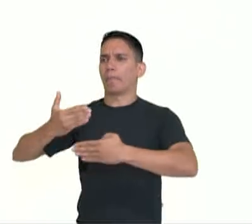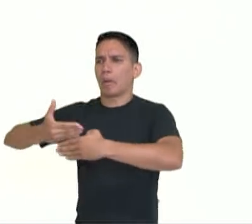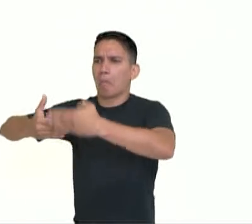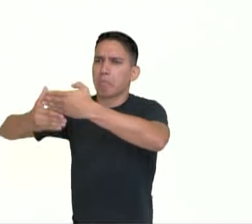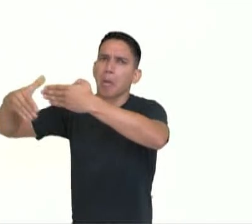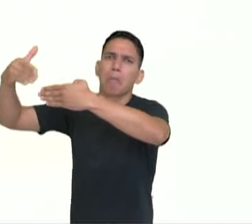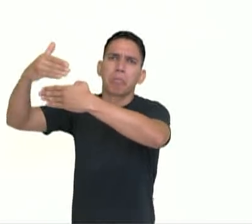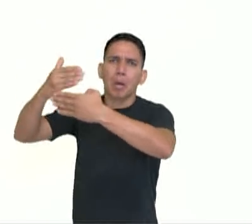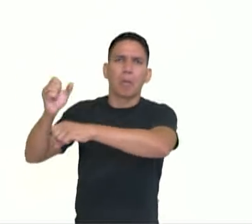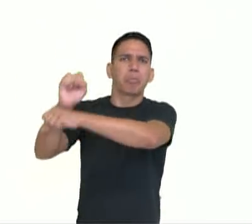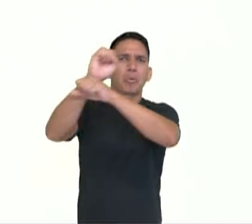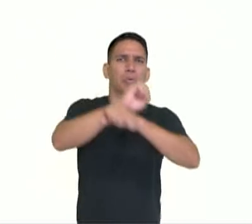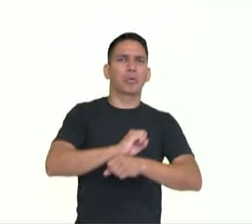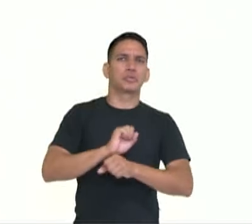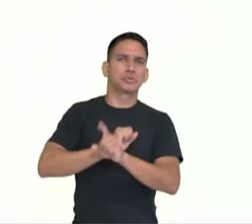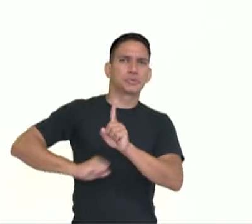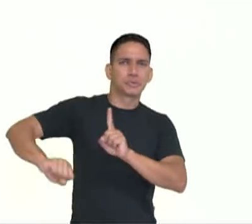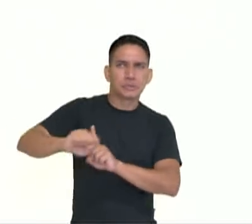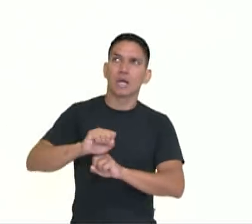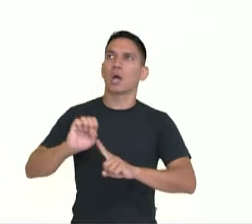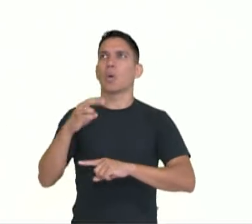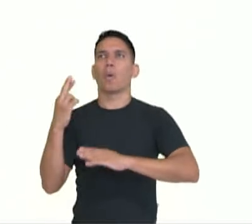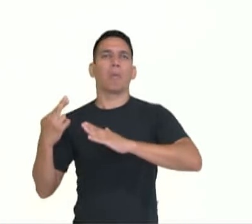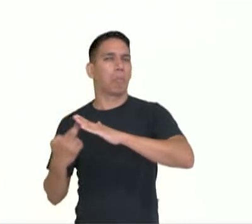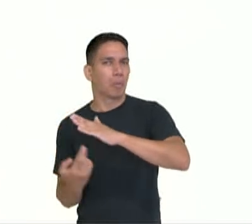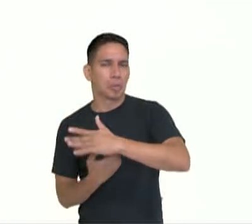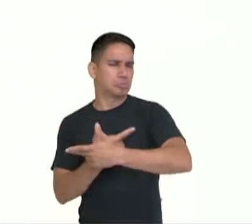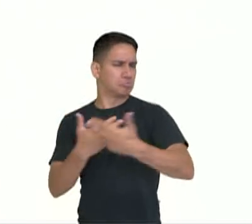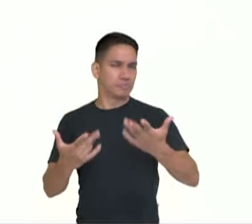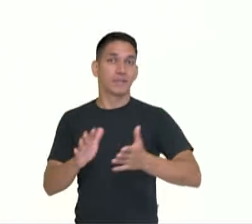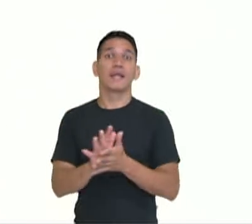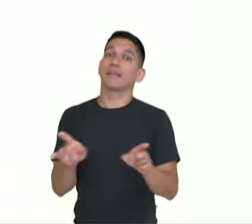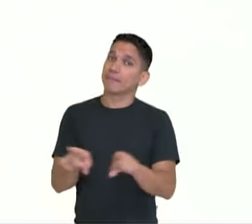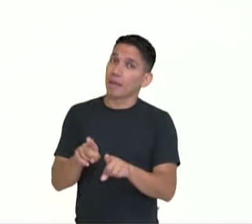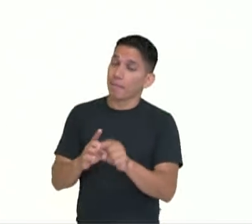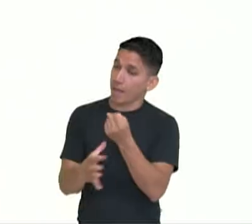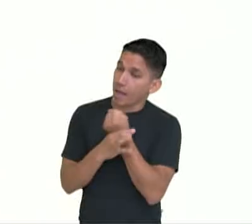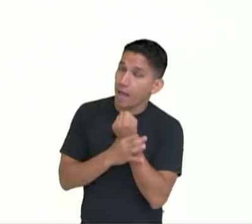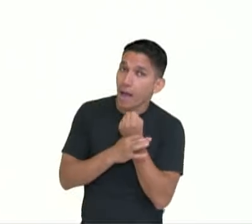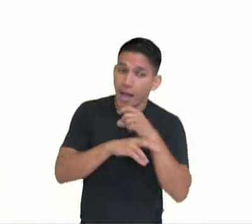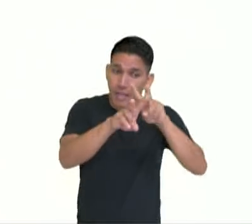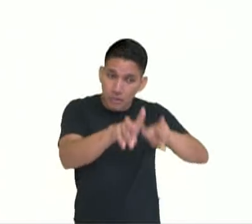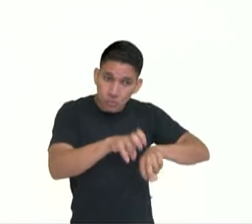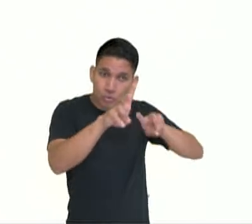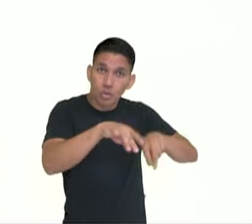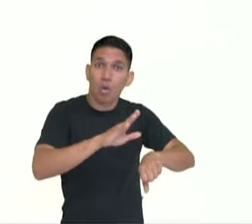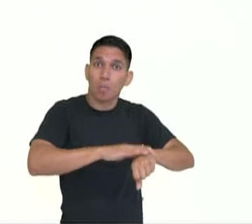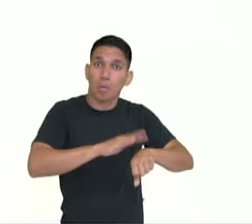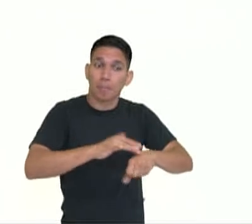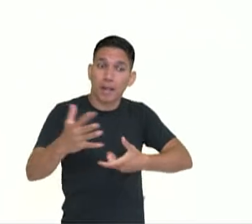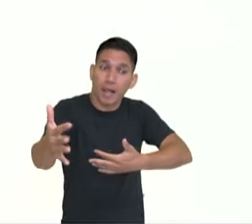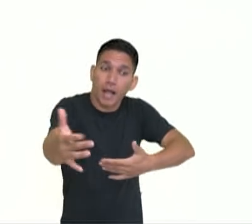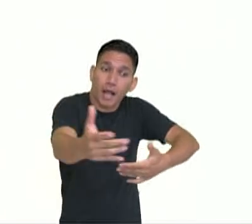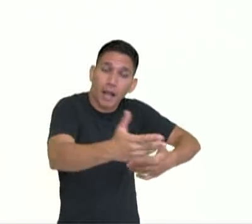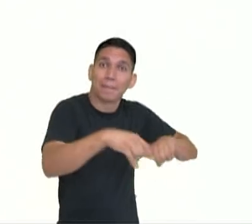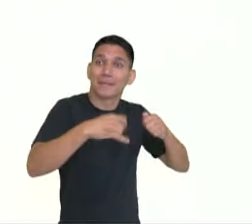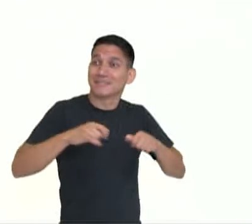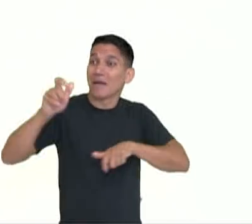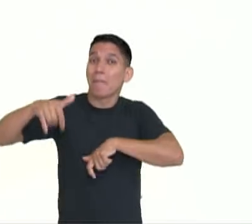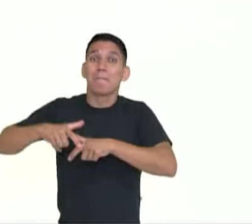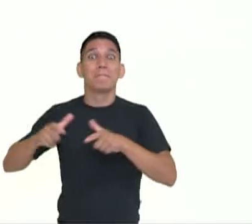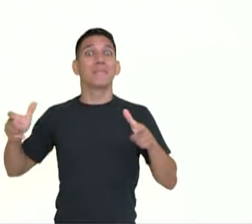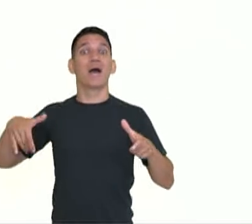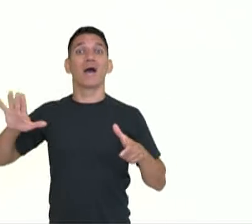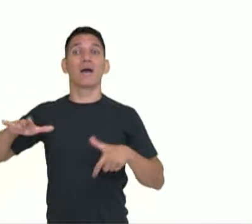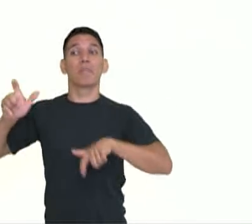proteger toda a sociedade. E para garantir a agricultura. Nos momentos da colheita, você precisava de mais trabalhadores trabalhando no campo ao